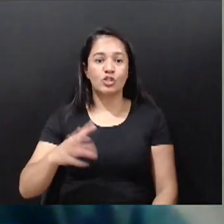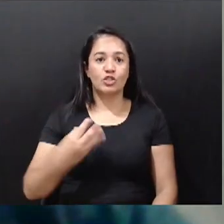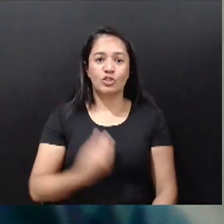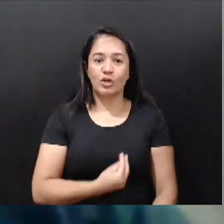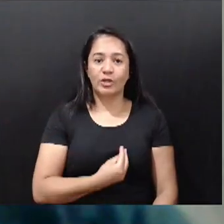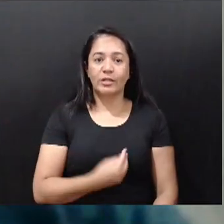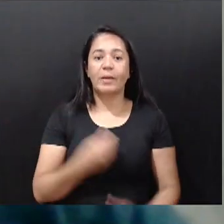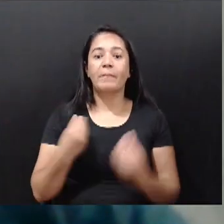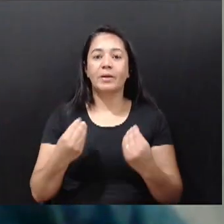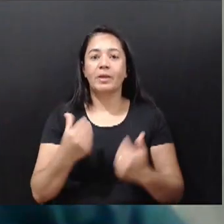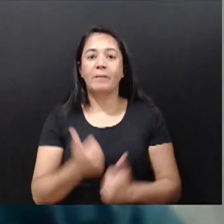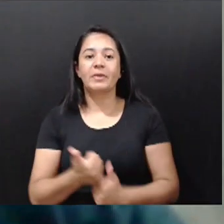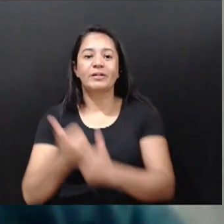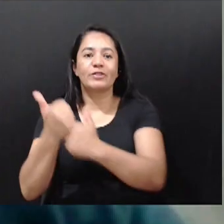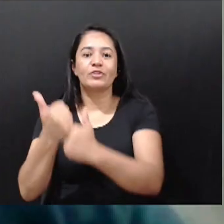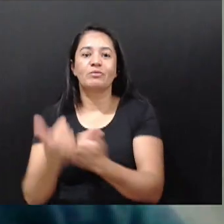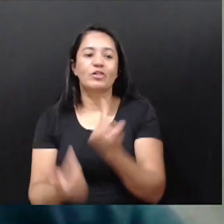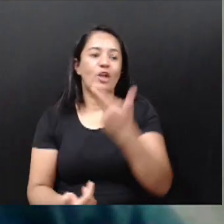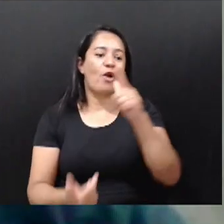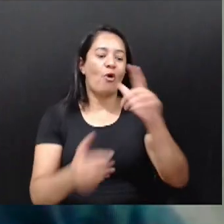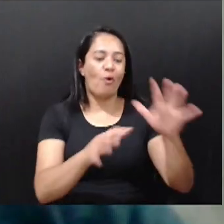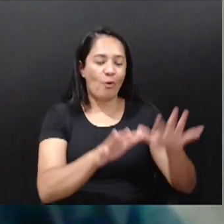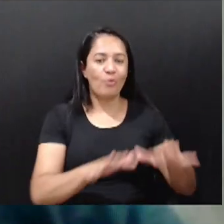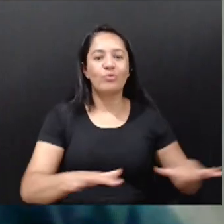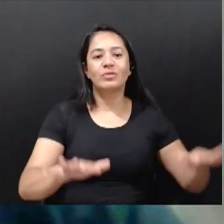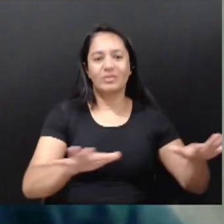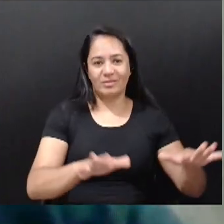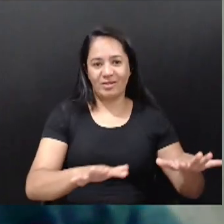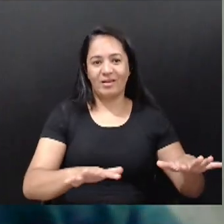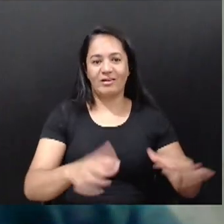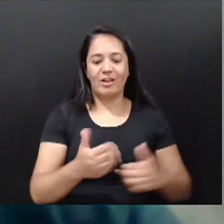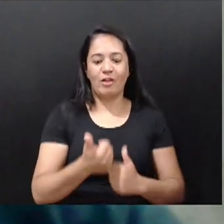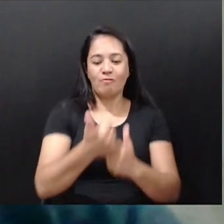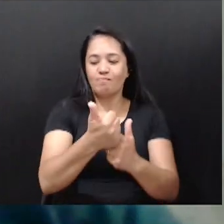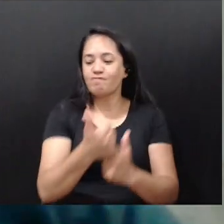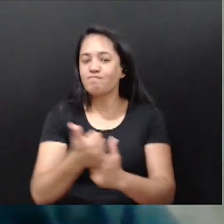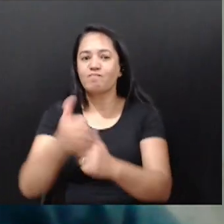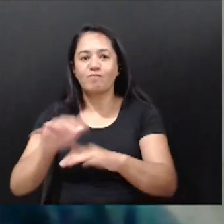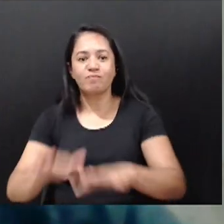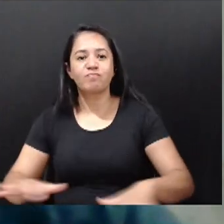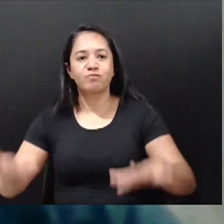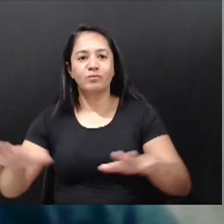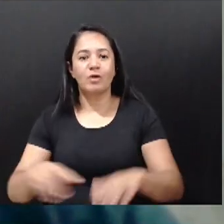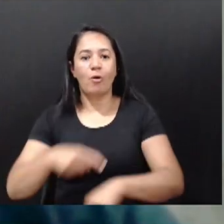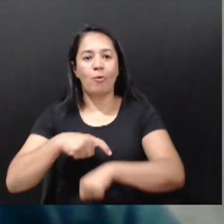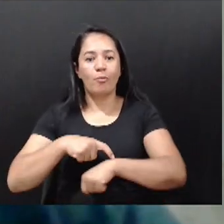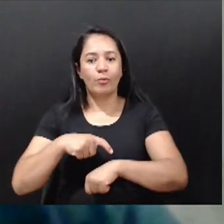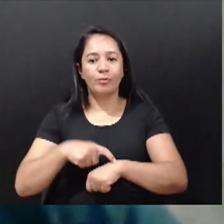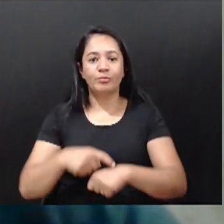né? Então, assim, foi um momento bem bacana,